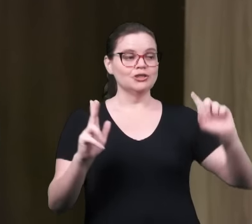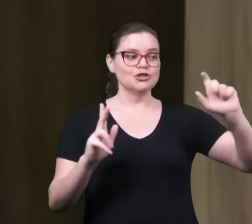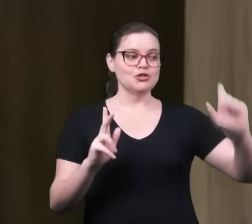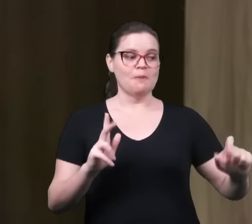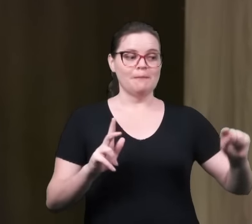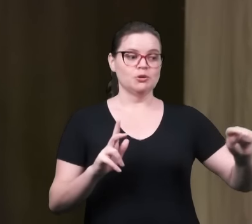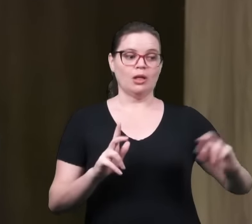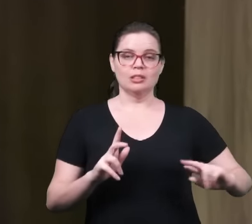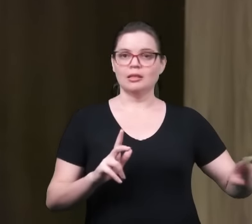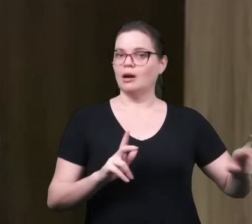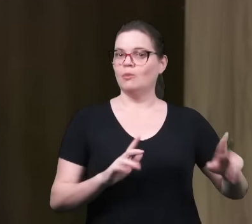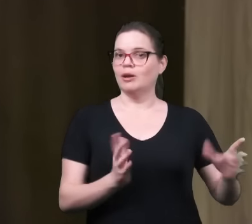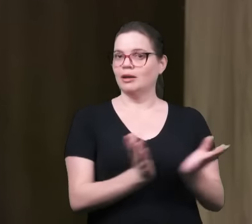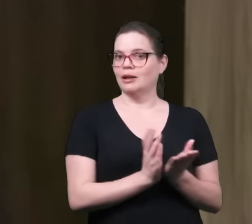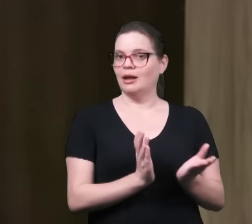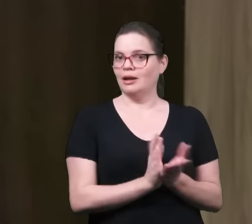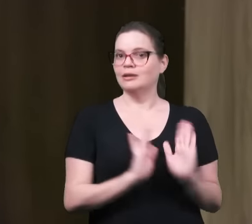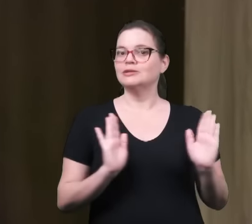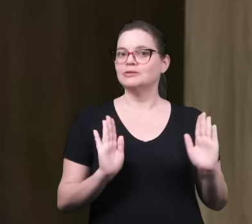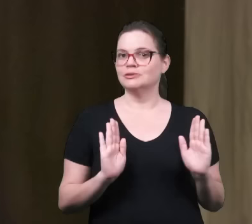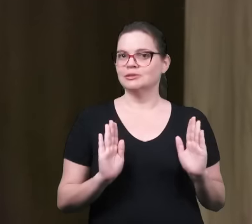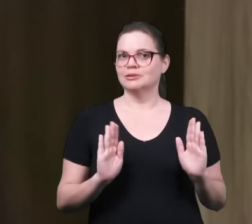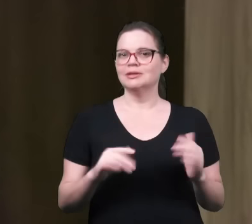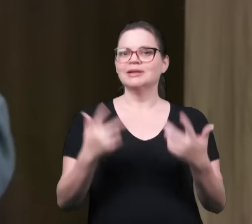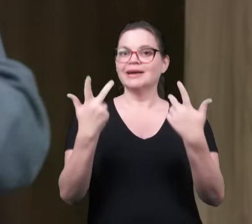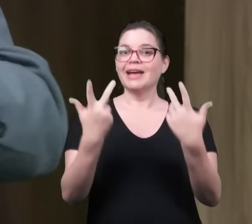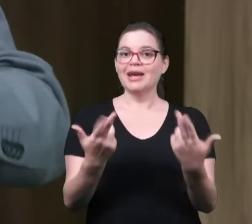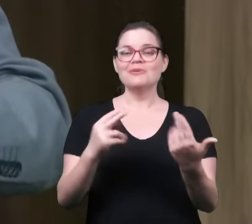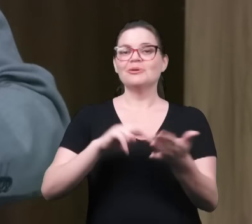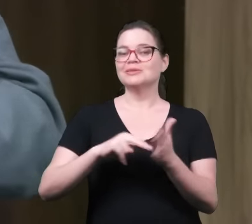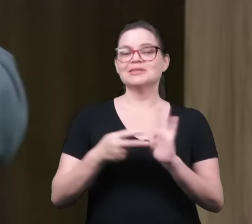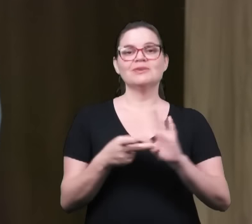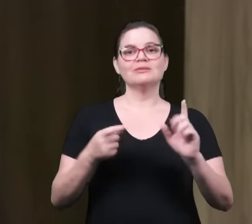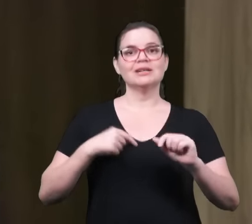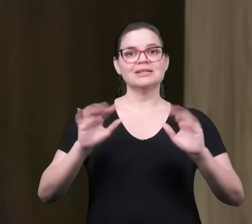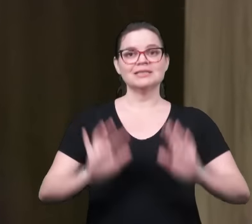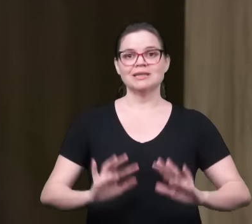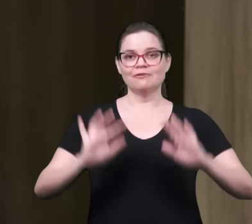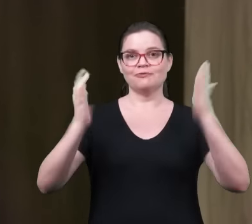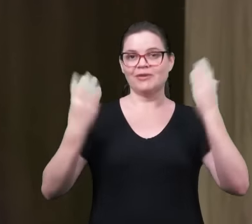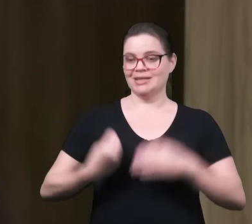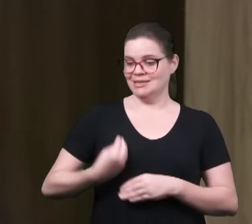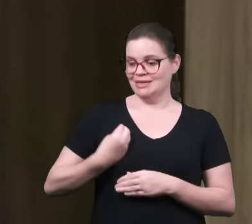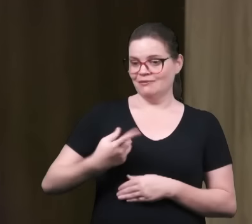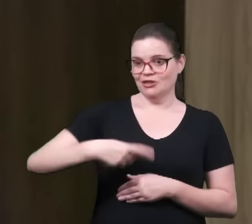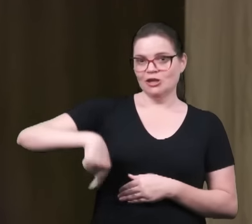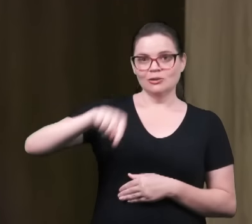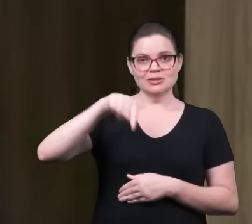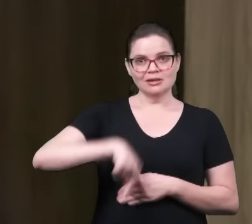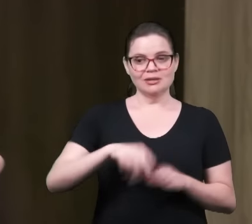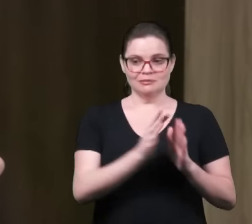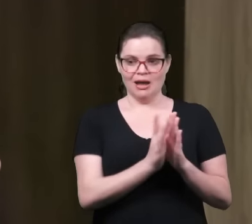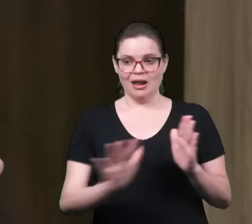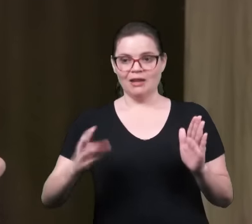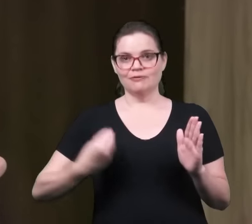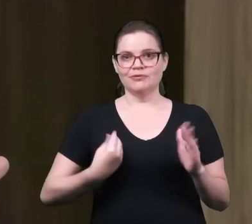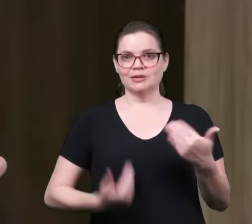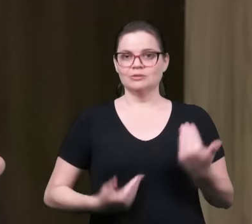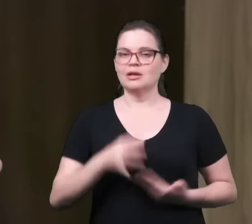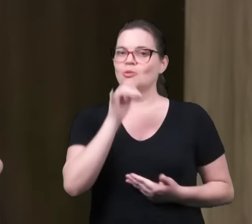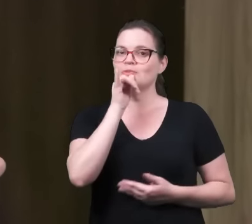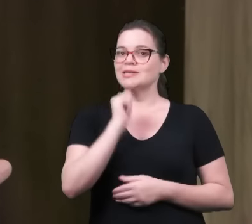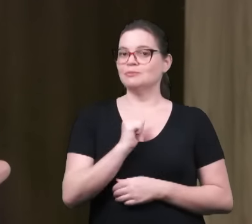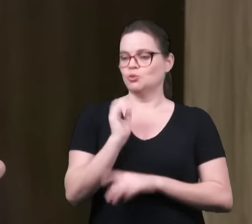acentuadas que resultam exatamente nessas festas, na jornada do crente em Jesus. Por exemplo, os